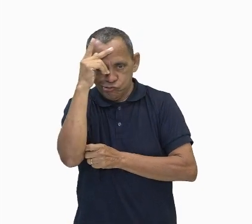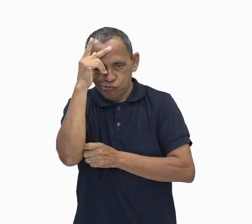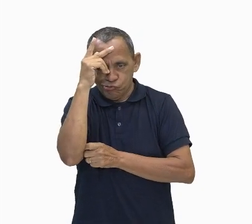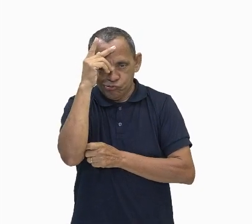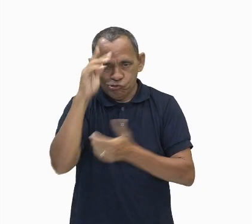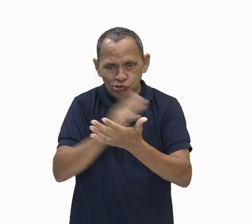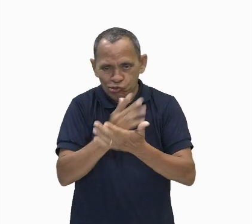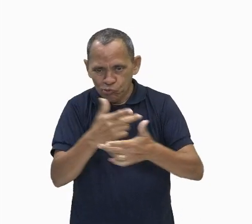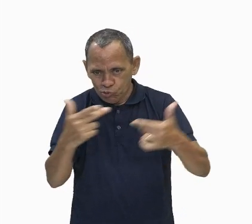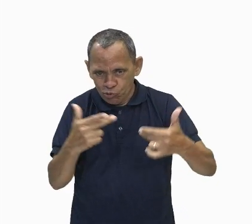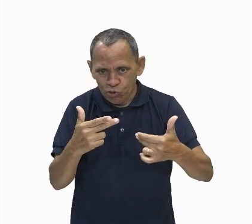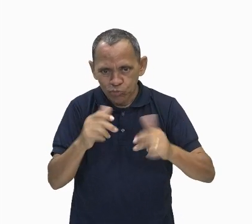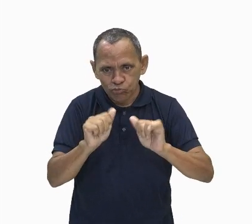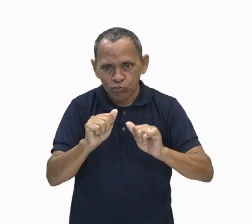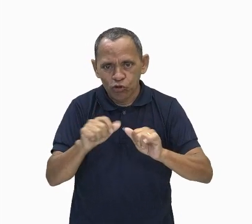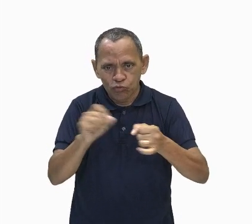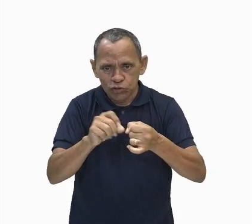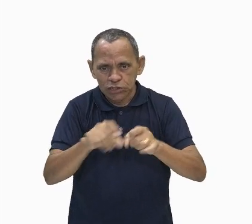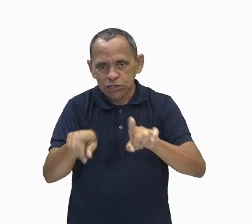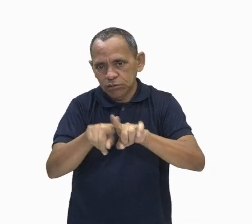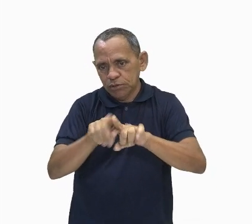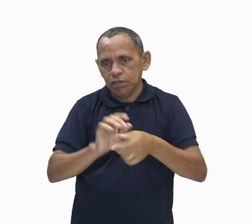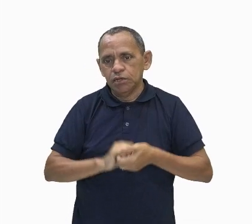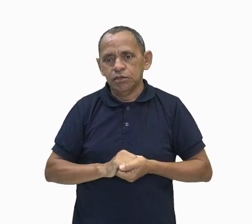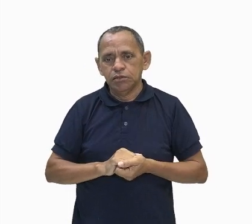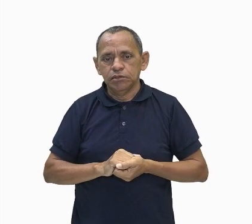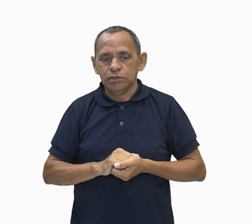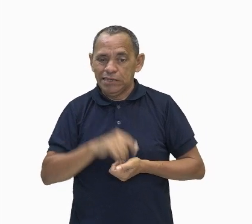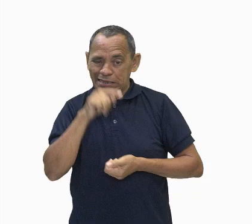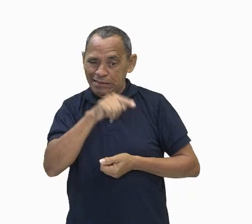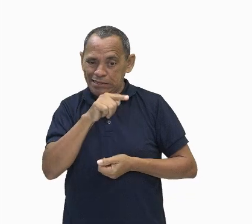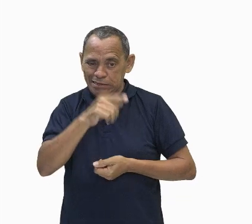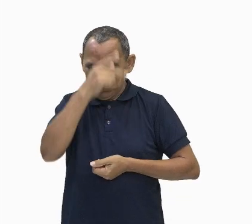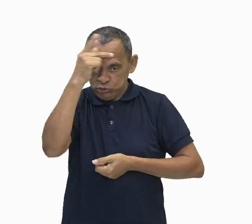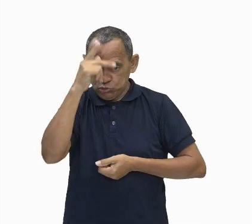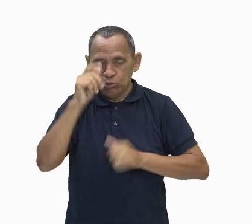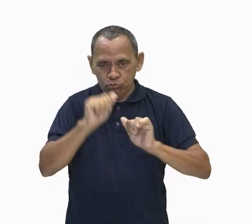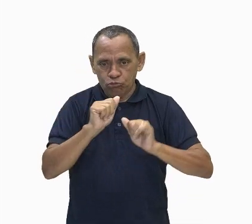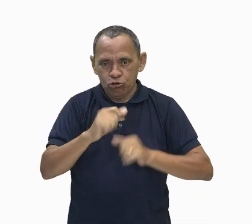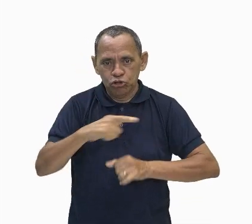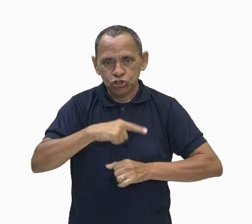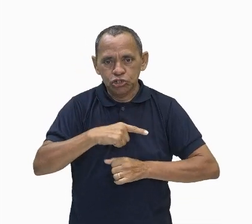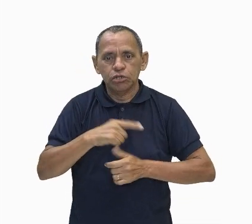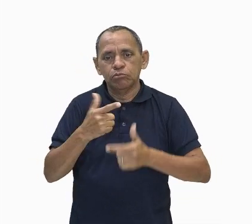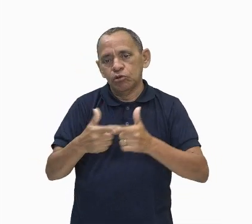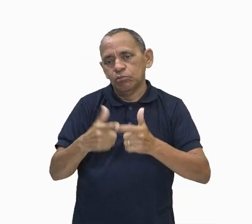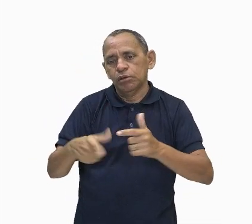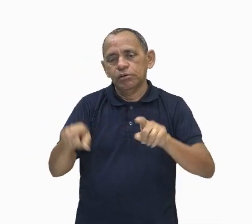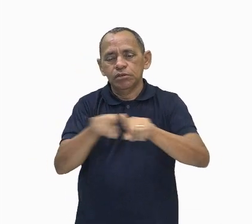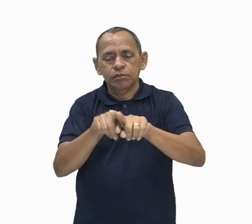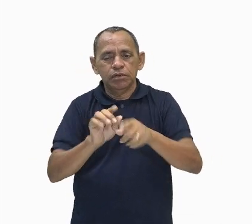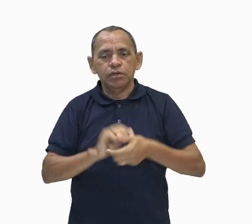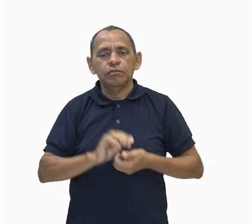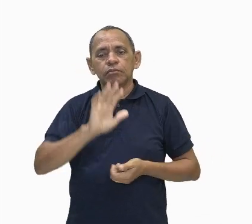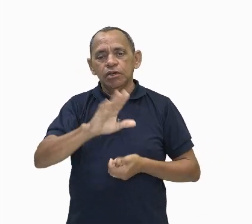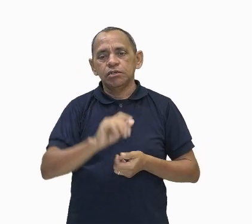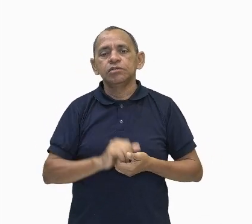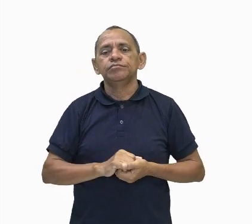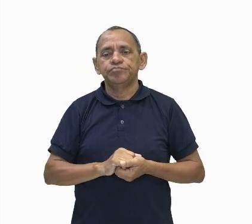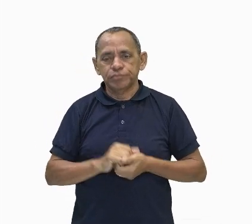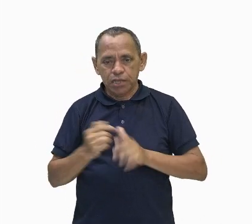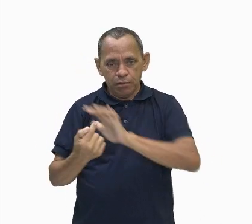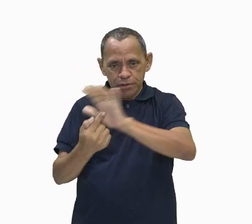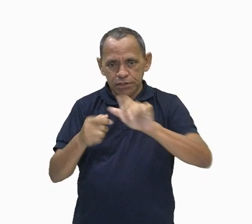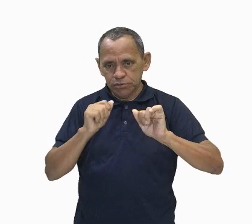implícito, que a pessoa pode estar envolvida. Ela não diz isso claramente, mas isso pode aparecer também,